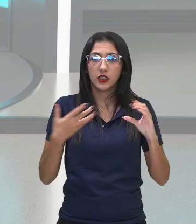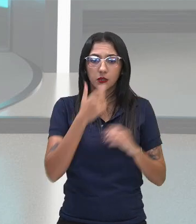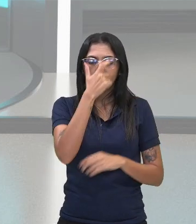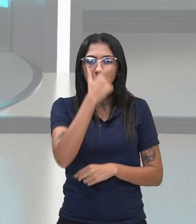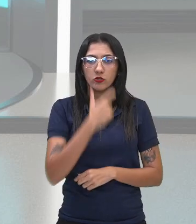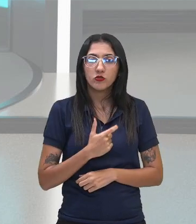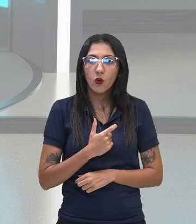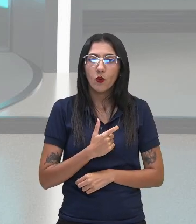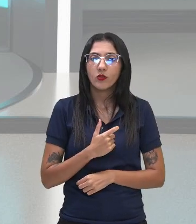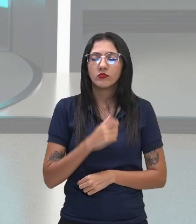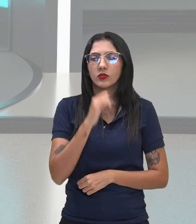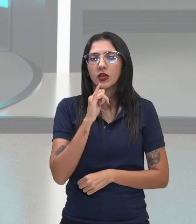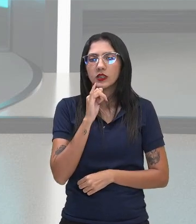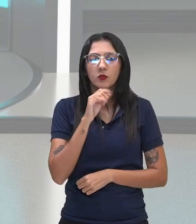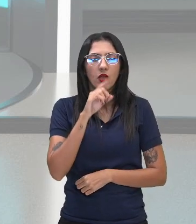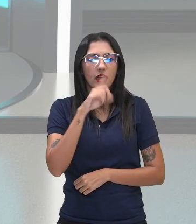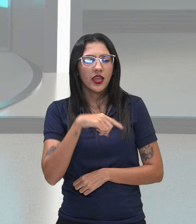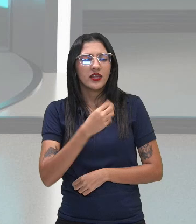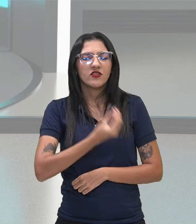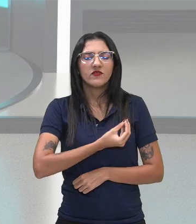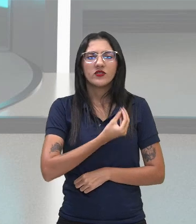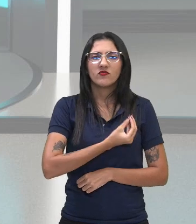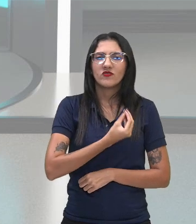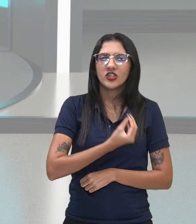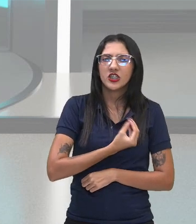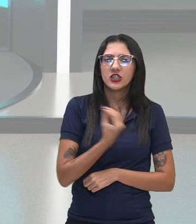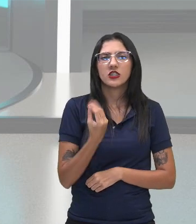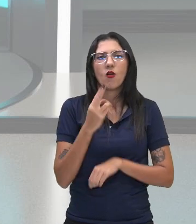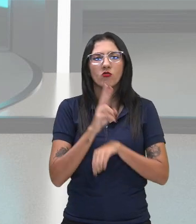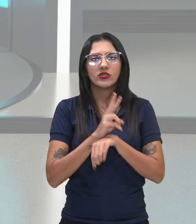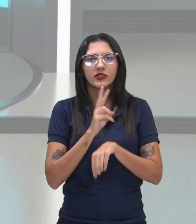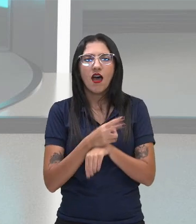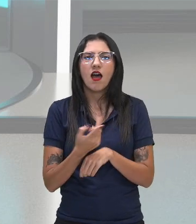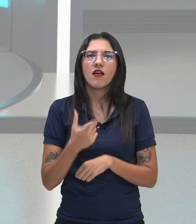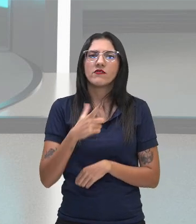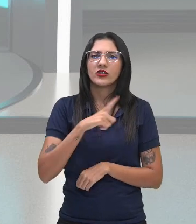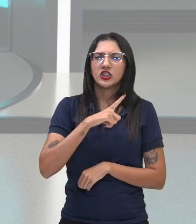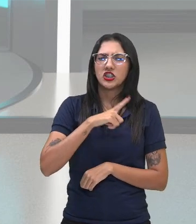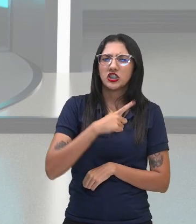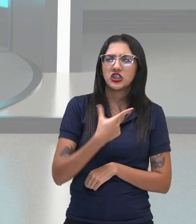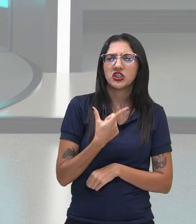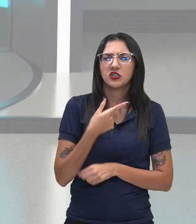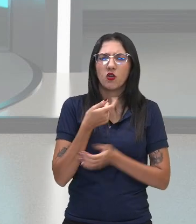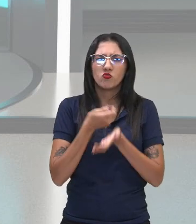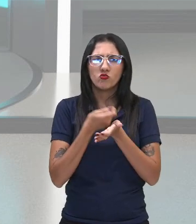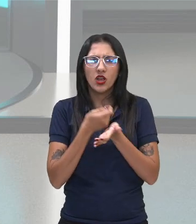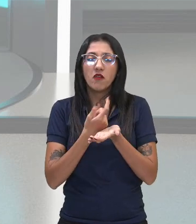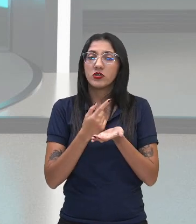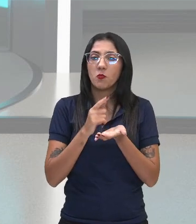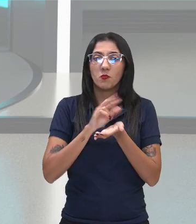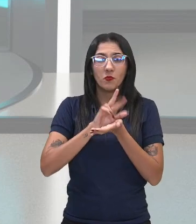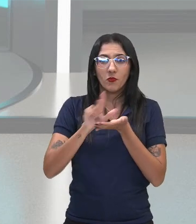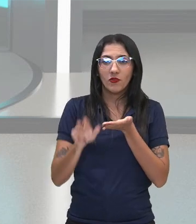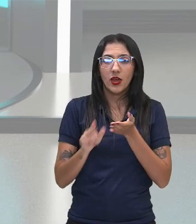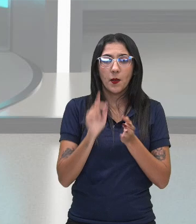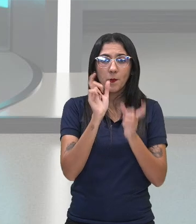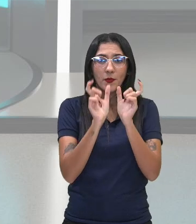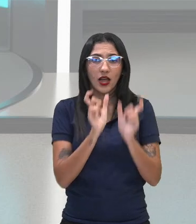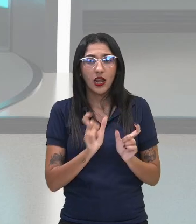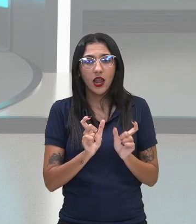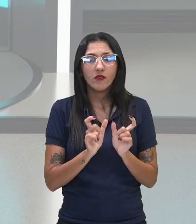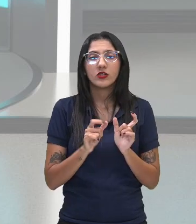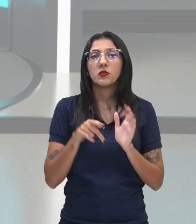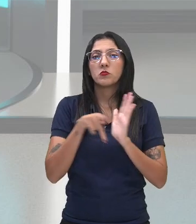Vivia, cuidava, descobria-se, cobria, julgava-se, são verbos que informam